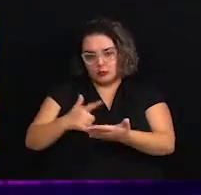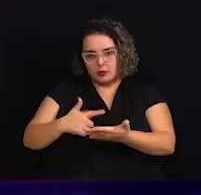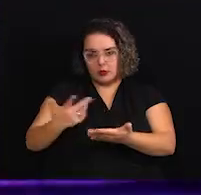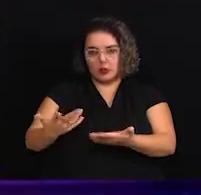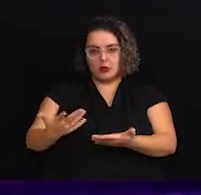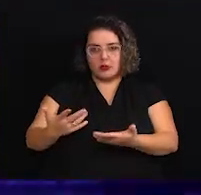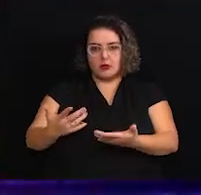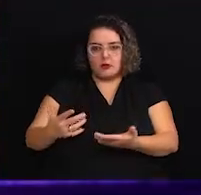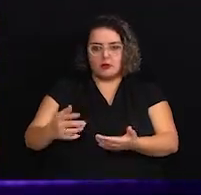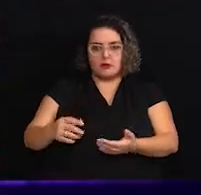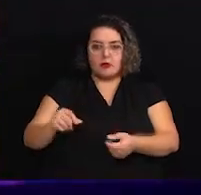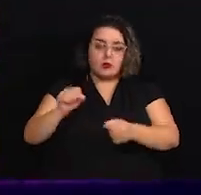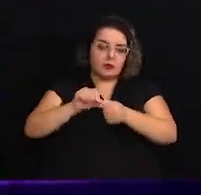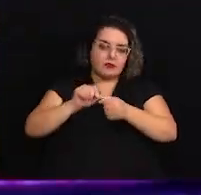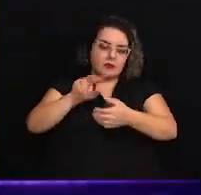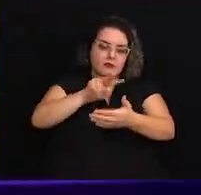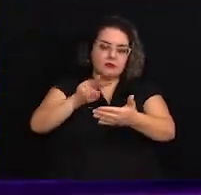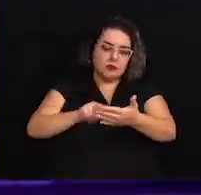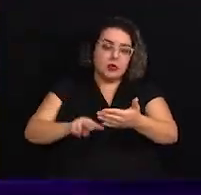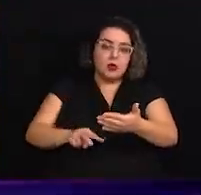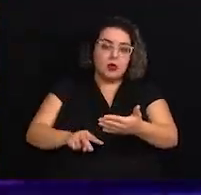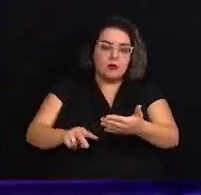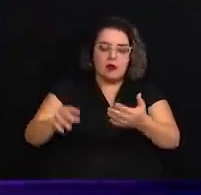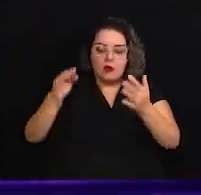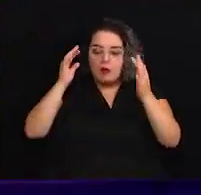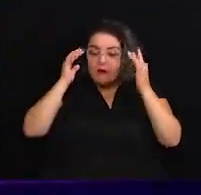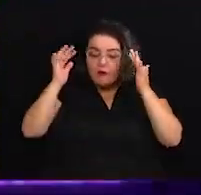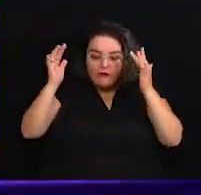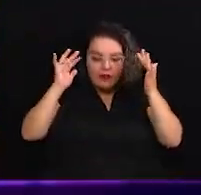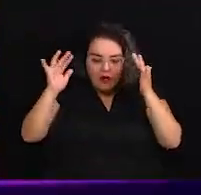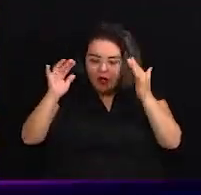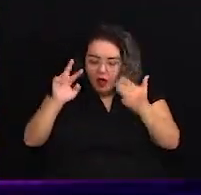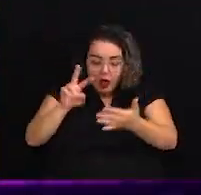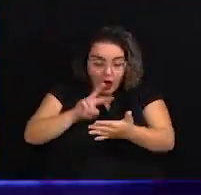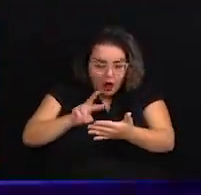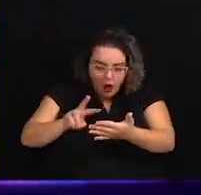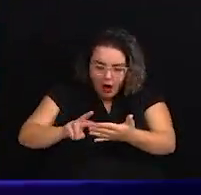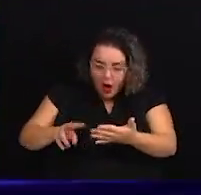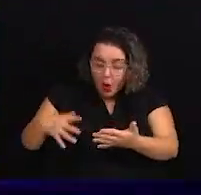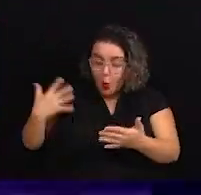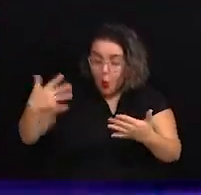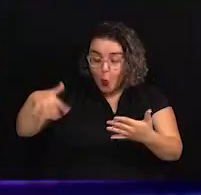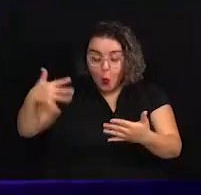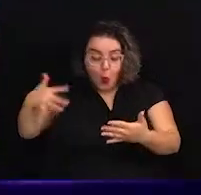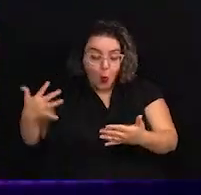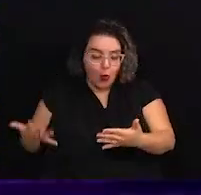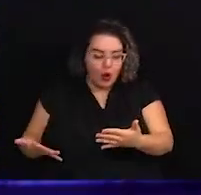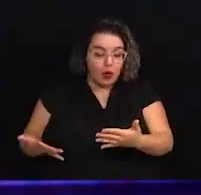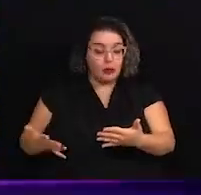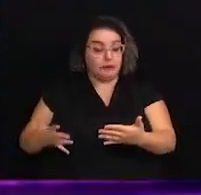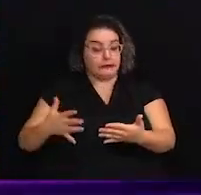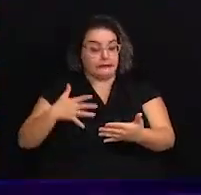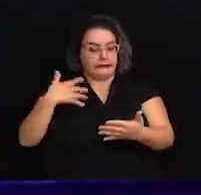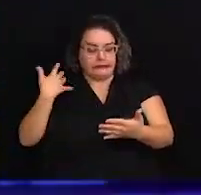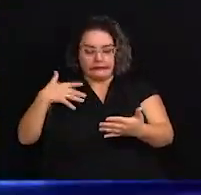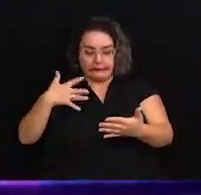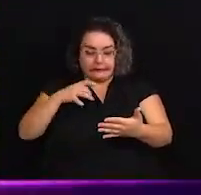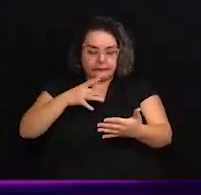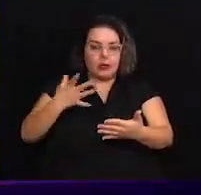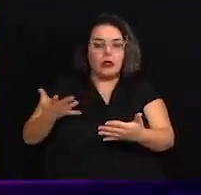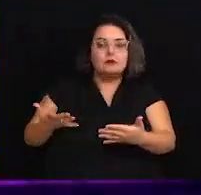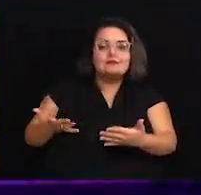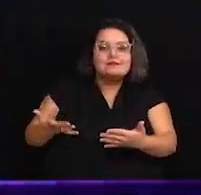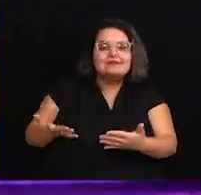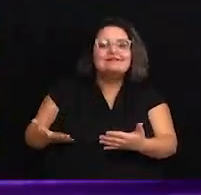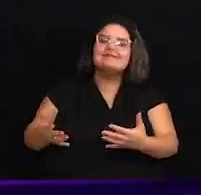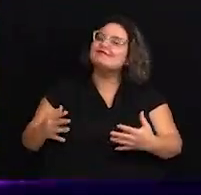dentro da sua escrita, é o que nós chamamos de a glória, né? E o Diário de um Soberbo tem me